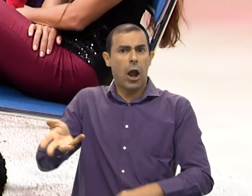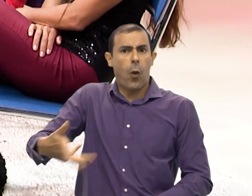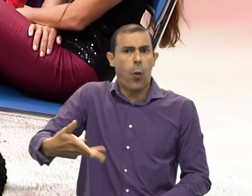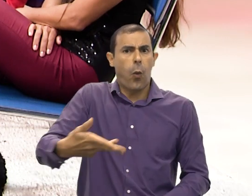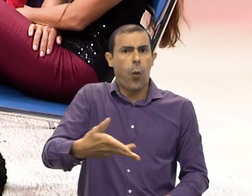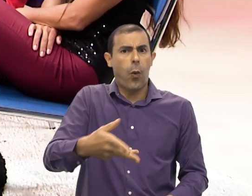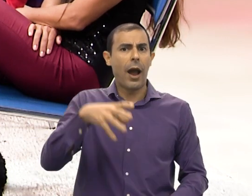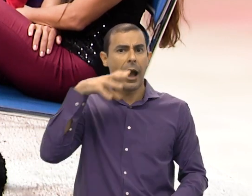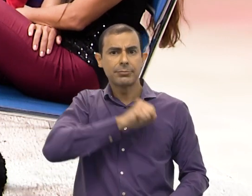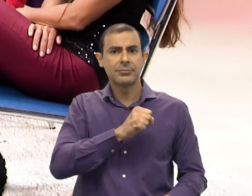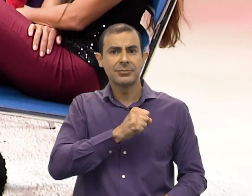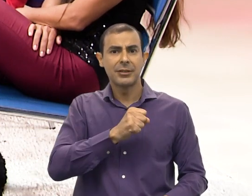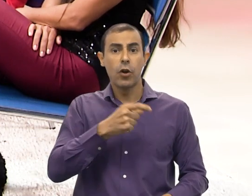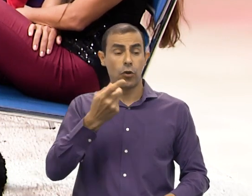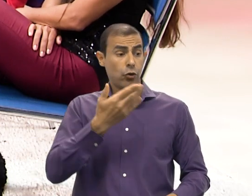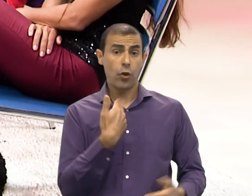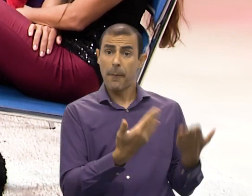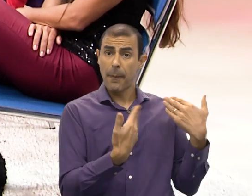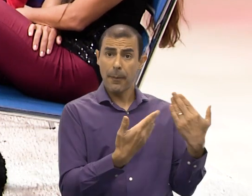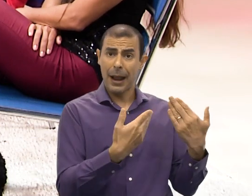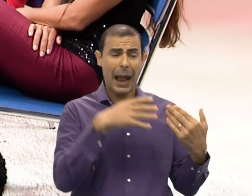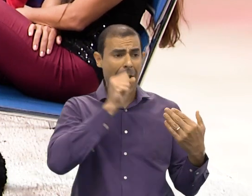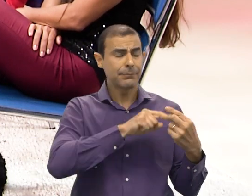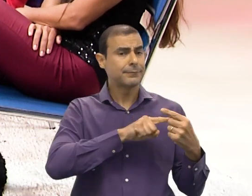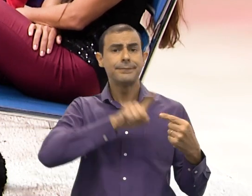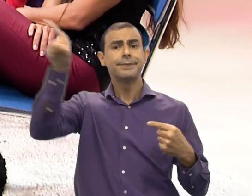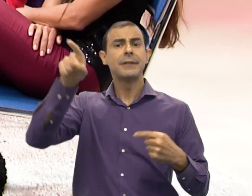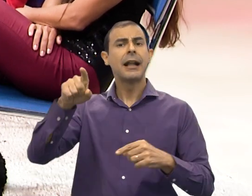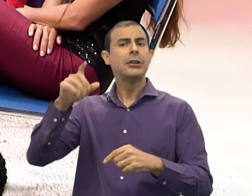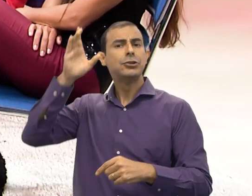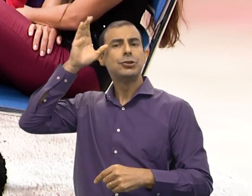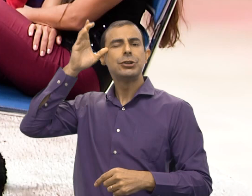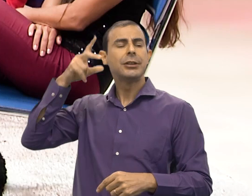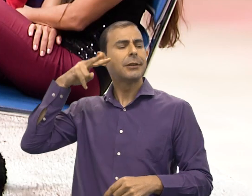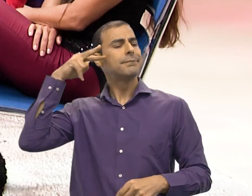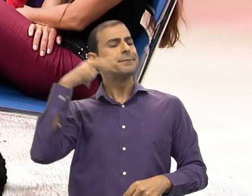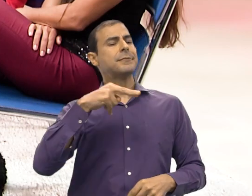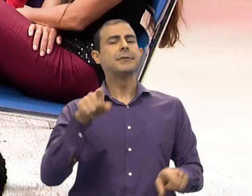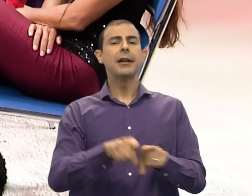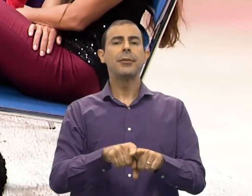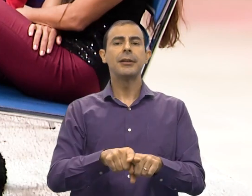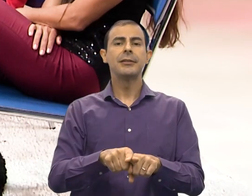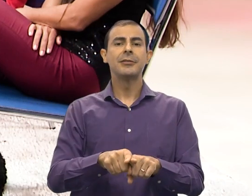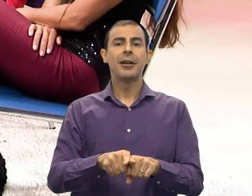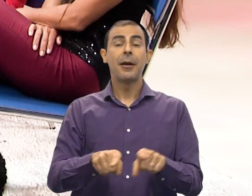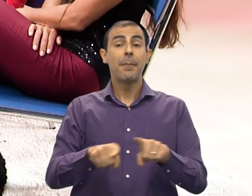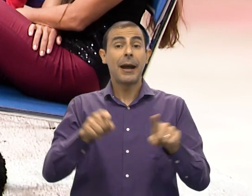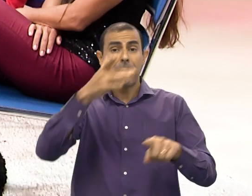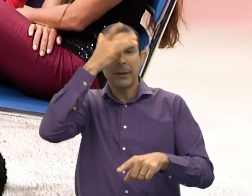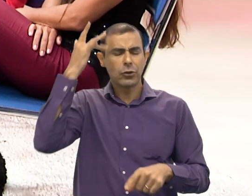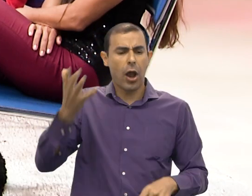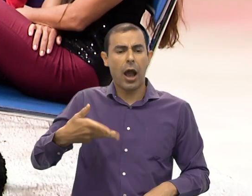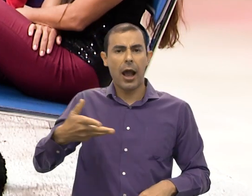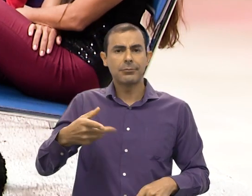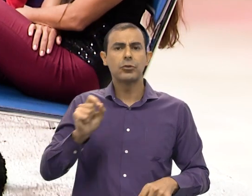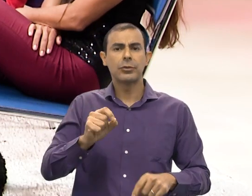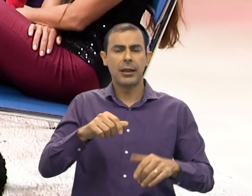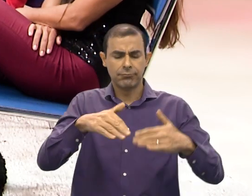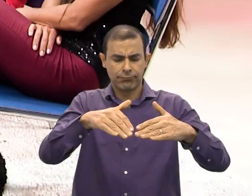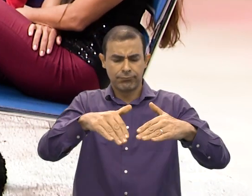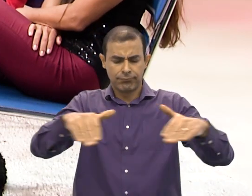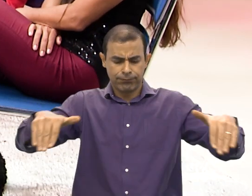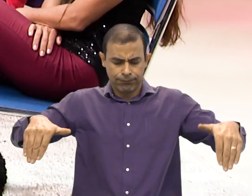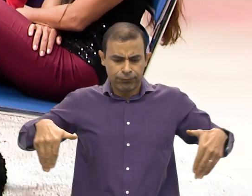seja rápido, em termos de milésimo de segundo, a nossa conversa está na China, as pessoas levam isso para o seu dia a dia. Então ficam numa zona de